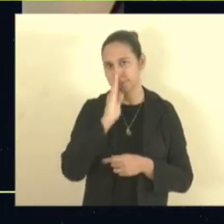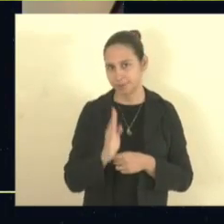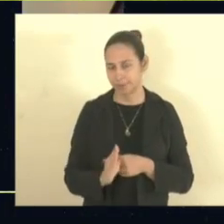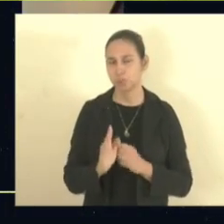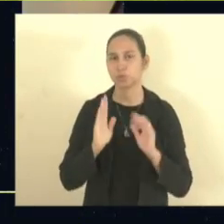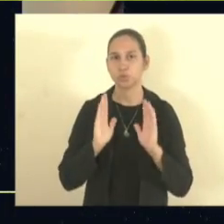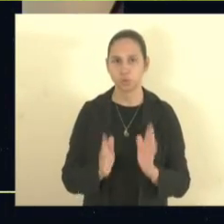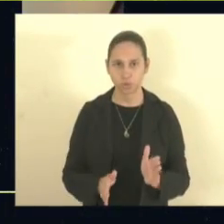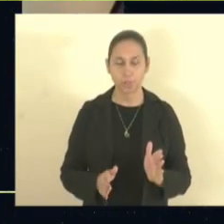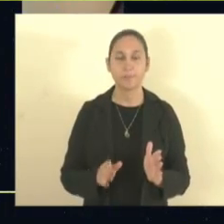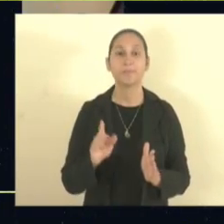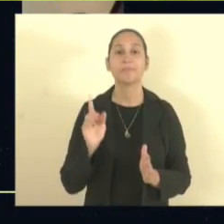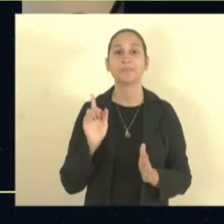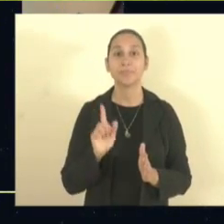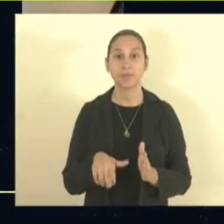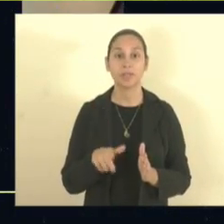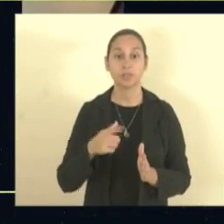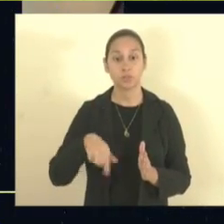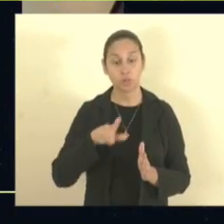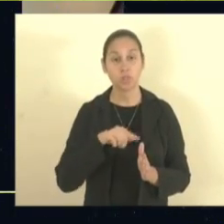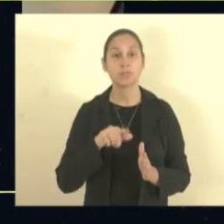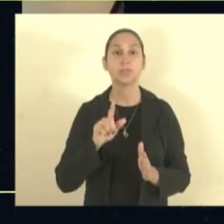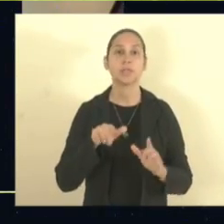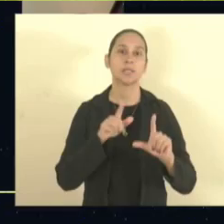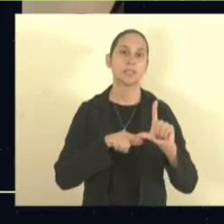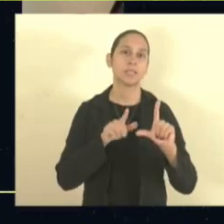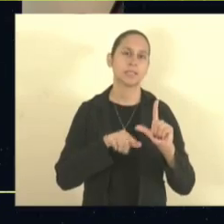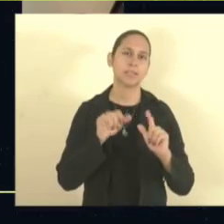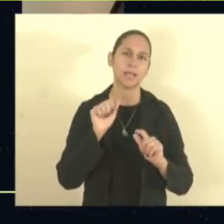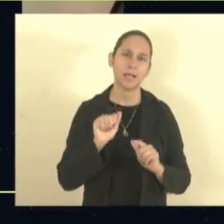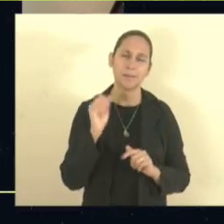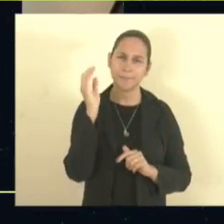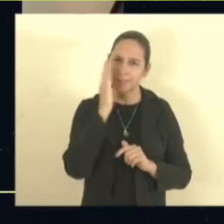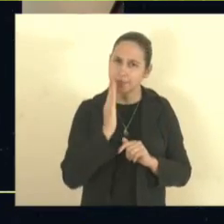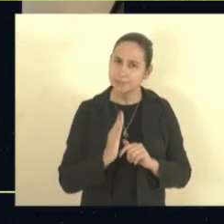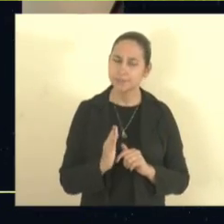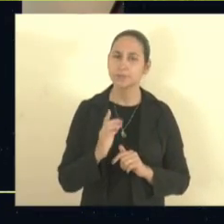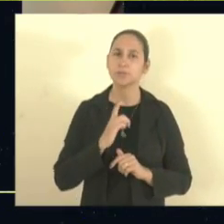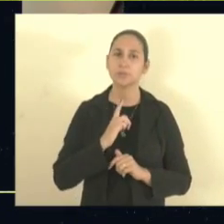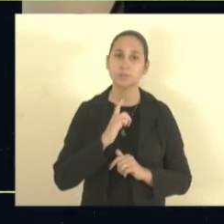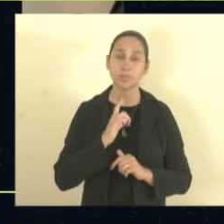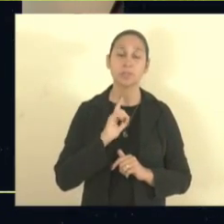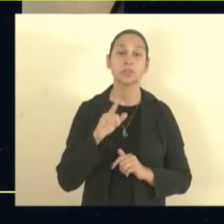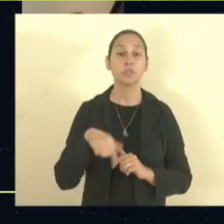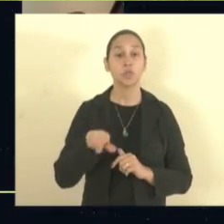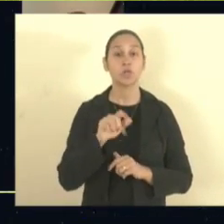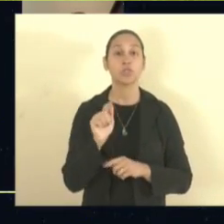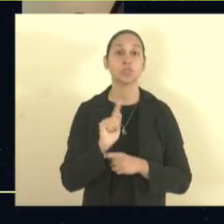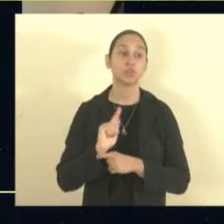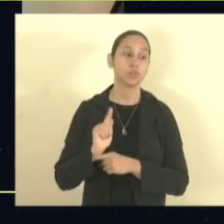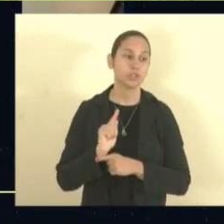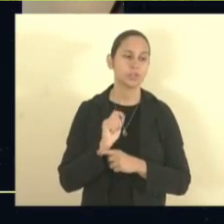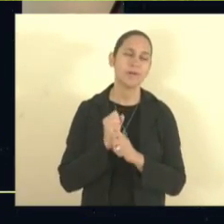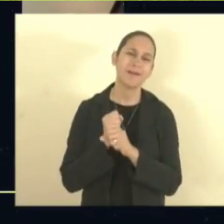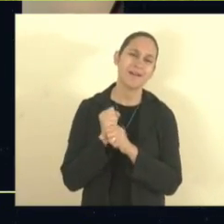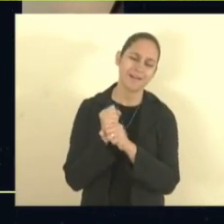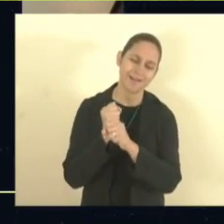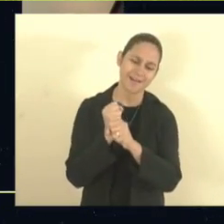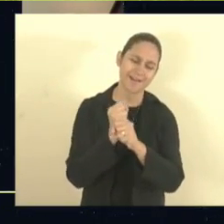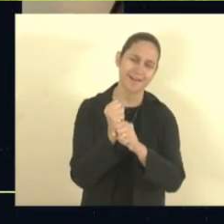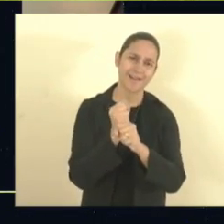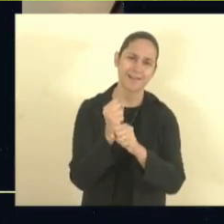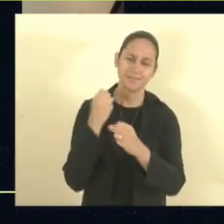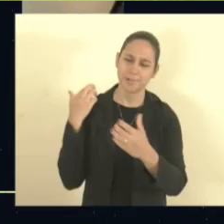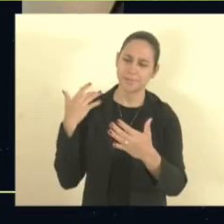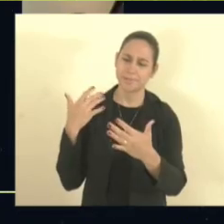Thiago disse, nós somos notado Tesouro Nacional, nós temos gestão de muitos anos para cá,